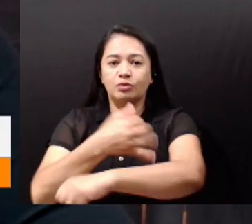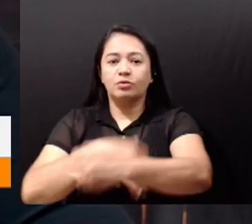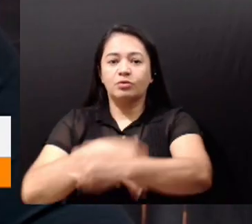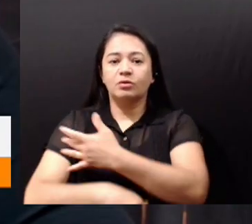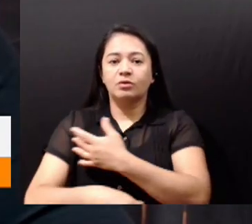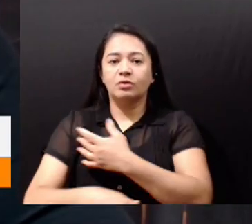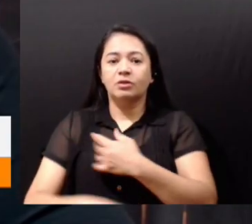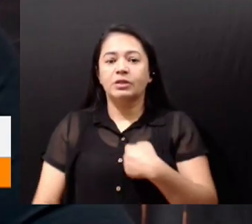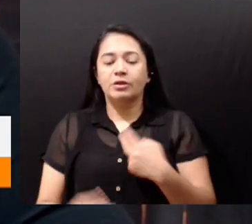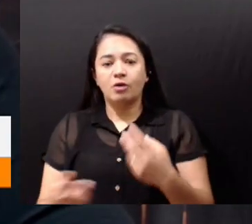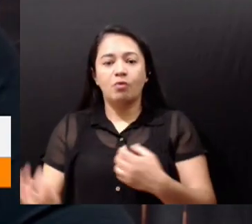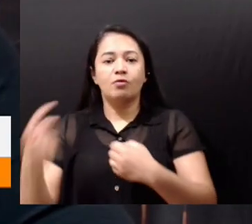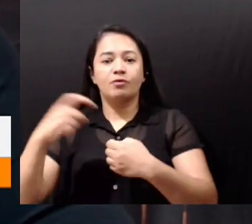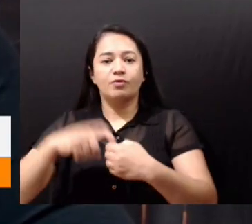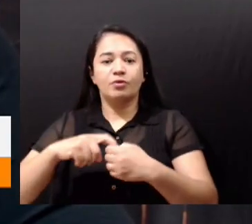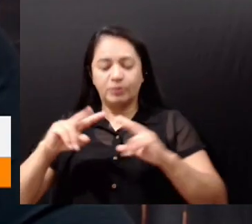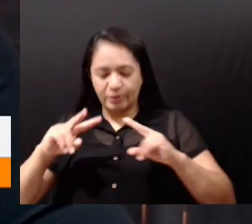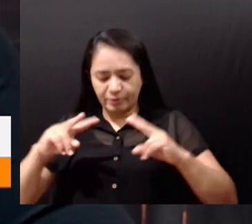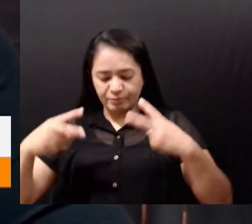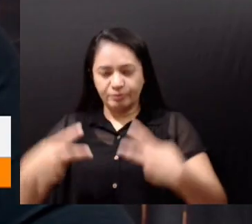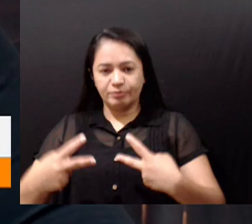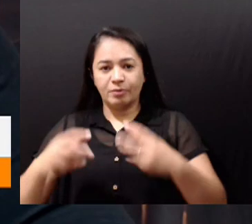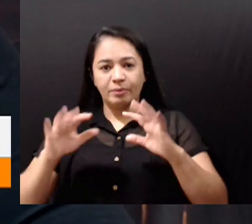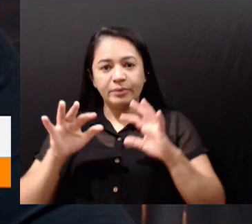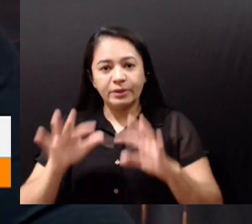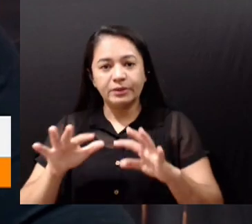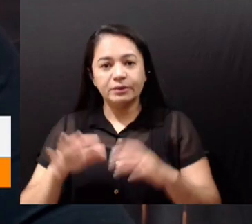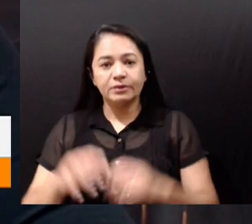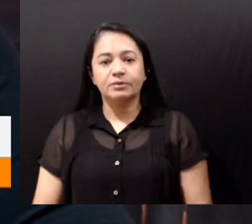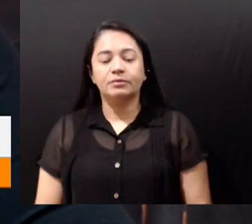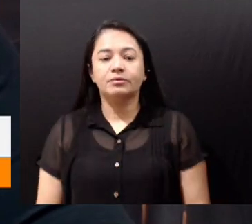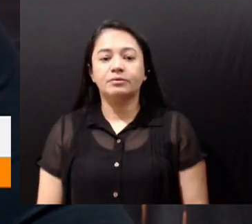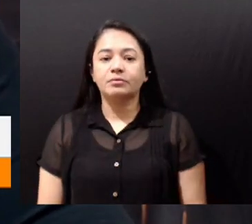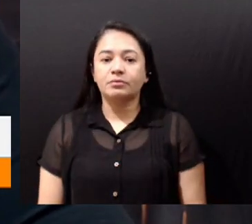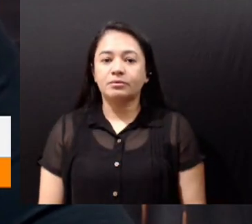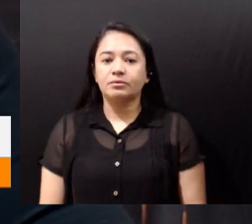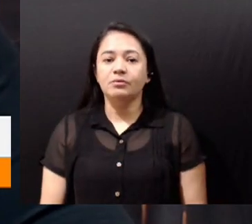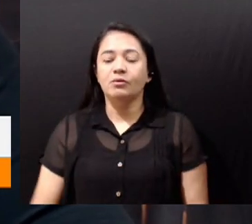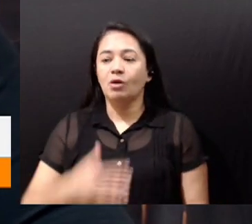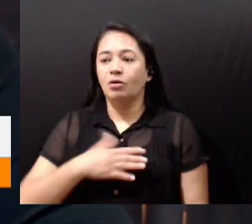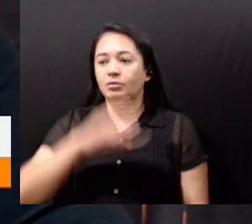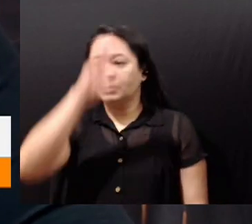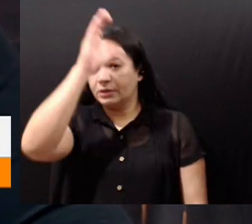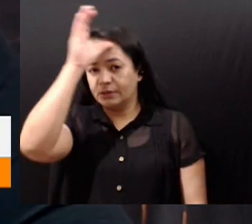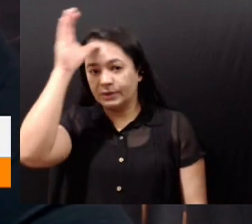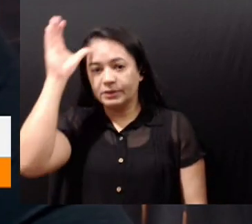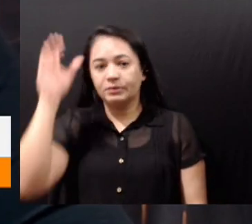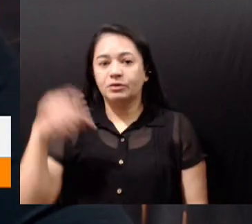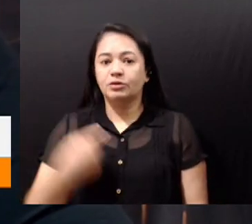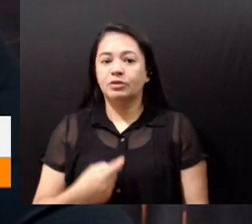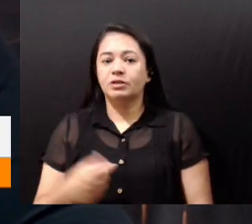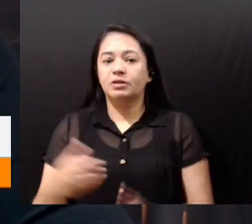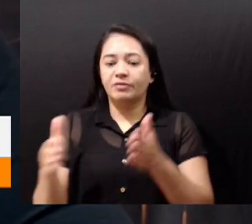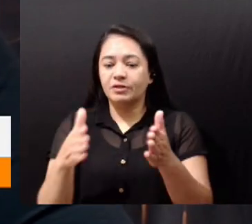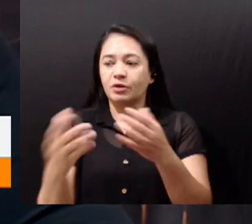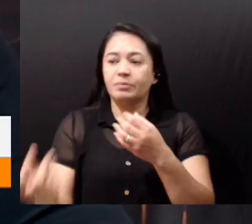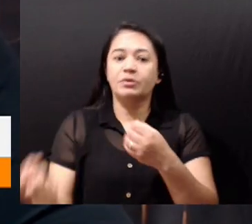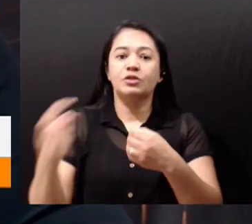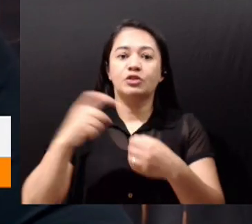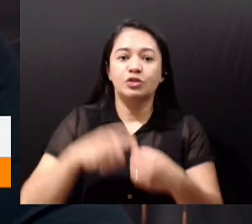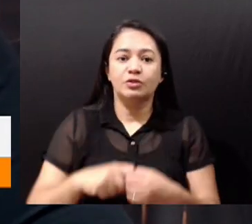voltei a olhar para isso, né? Então, quando os meus clientes chegam, eu falo, olha, a gente vai fazer um caminho de volta. Essa dor,